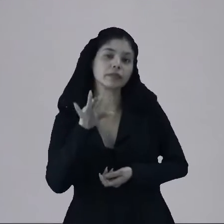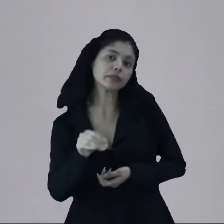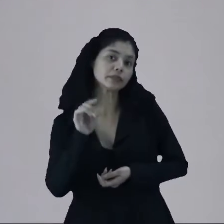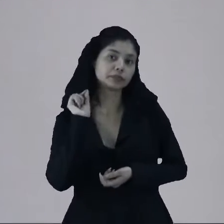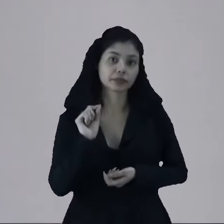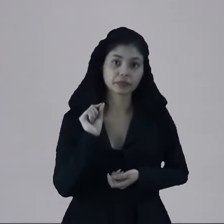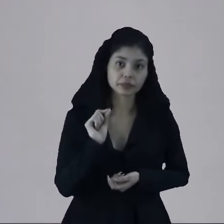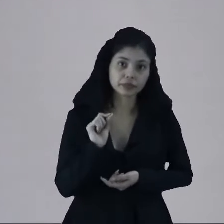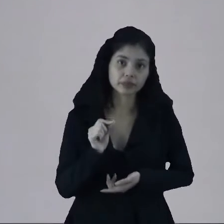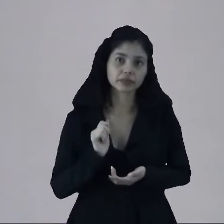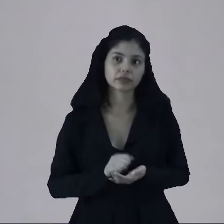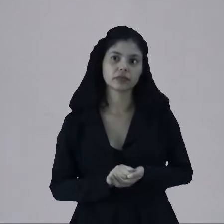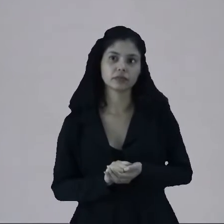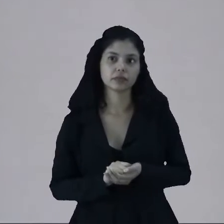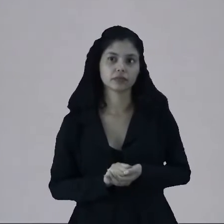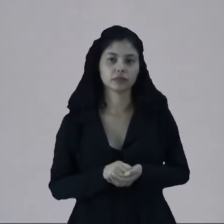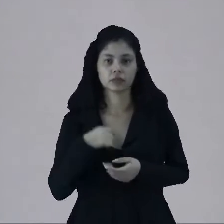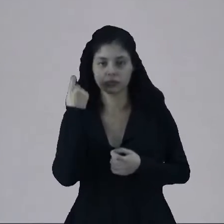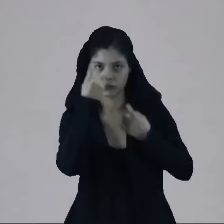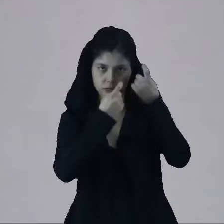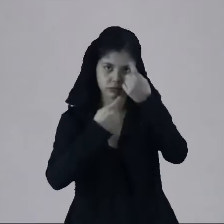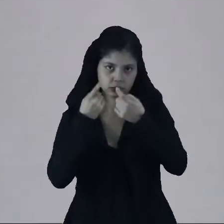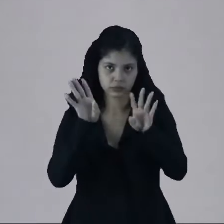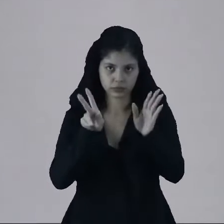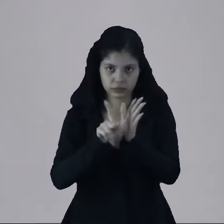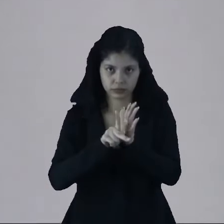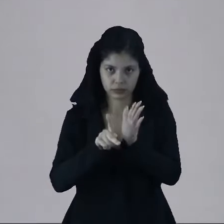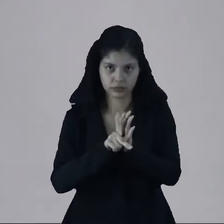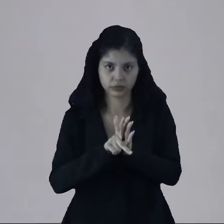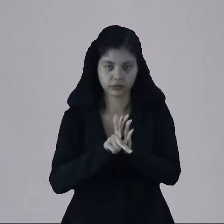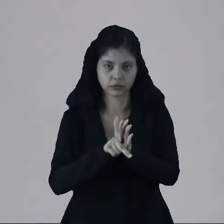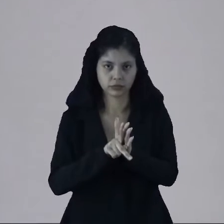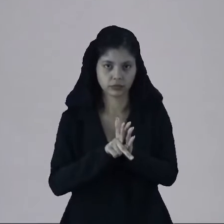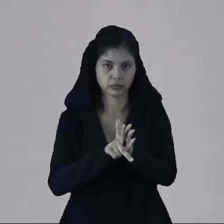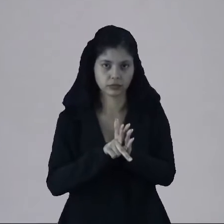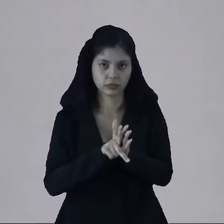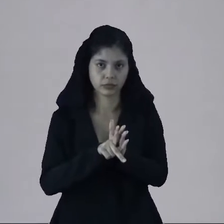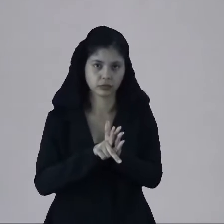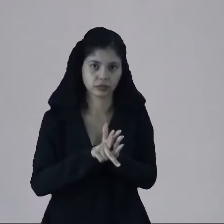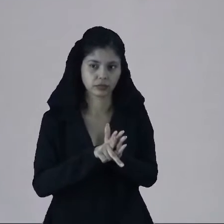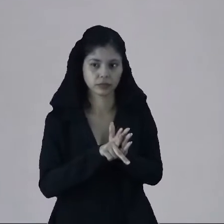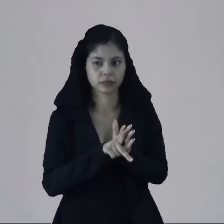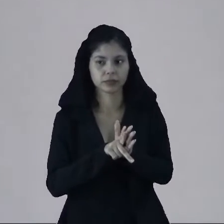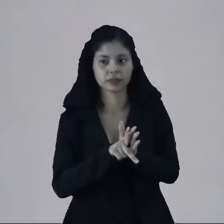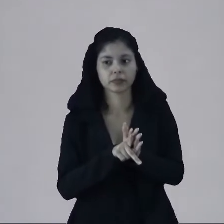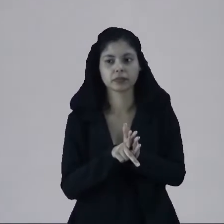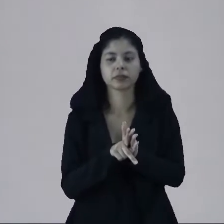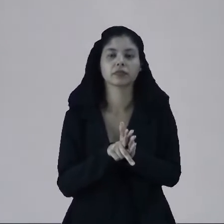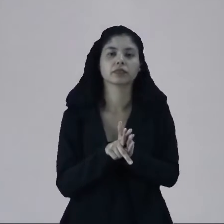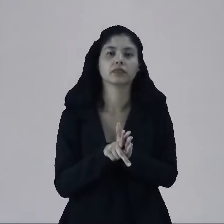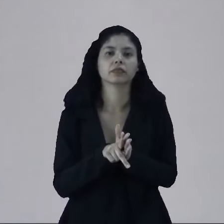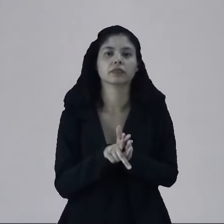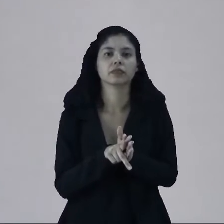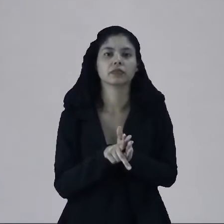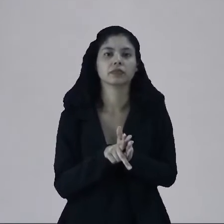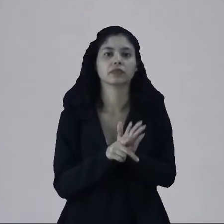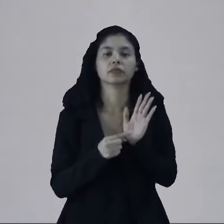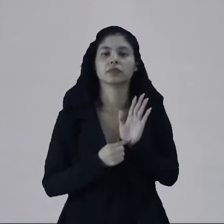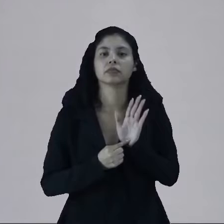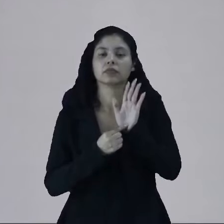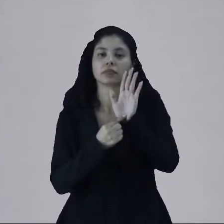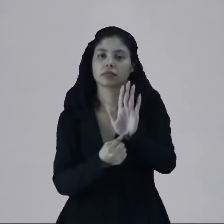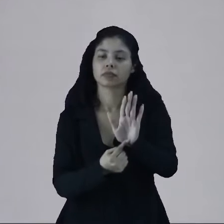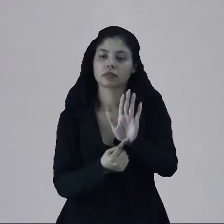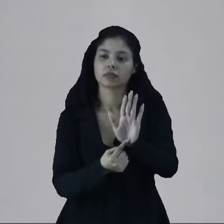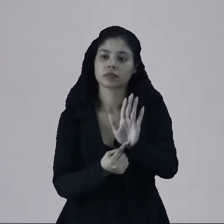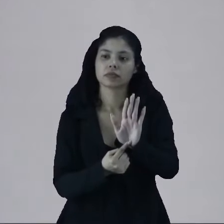O heredograma é uma expressão, certo? Vamos dizer assim, uma